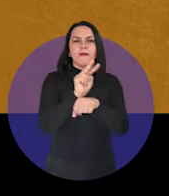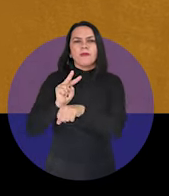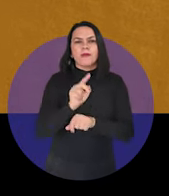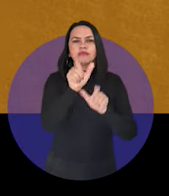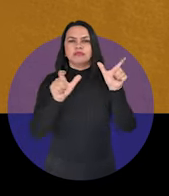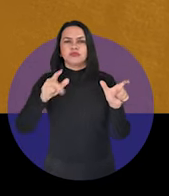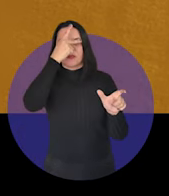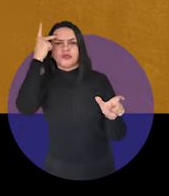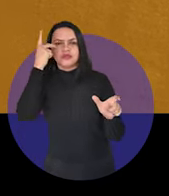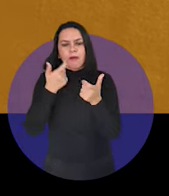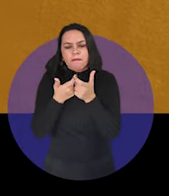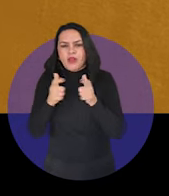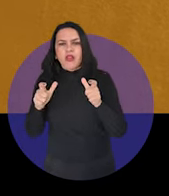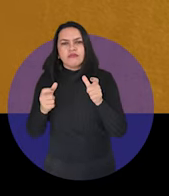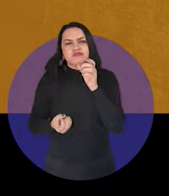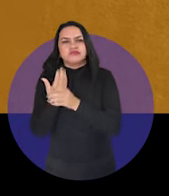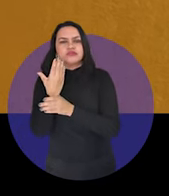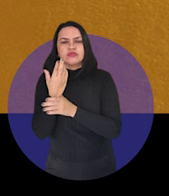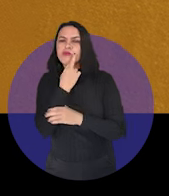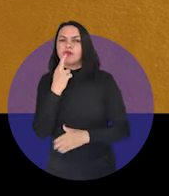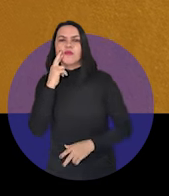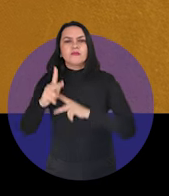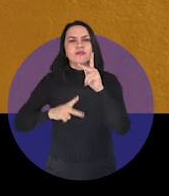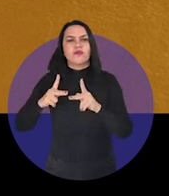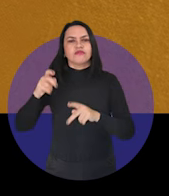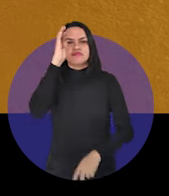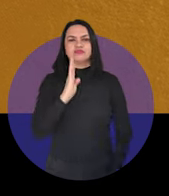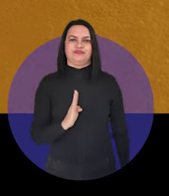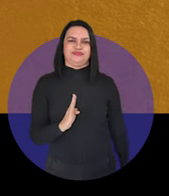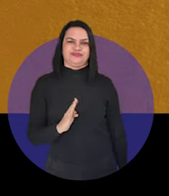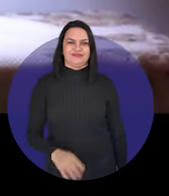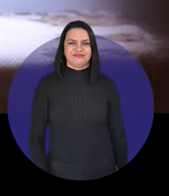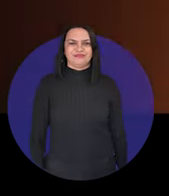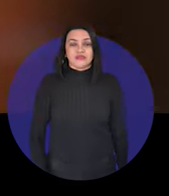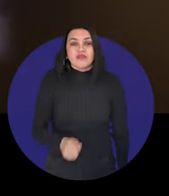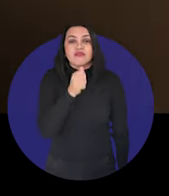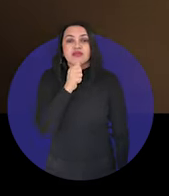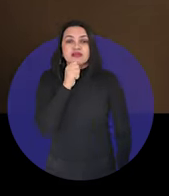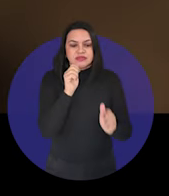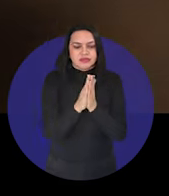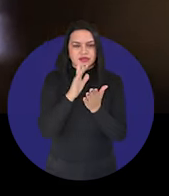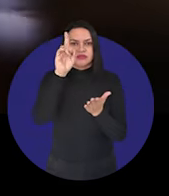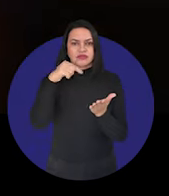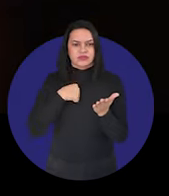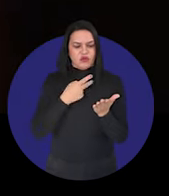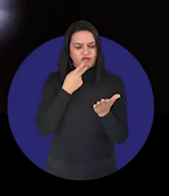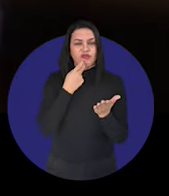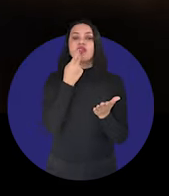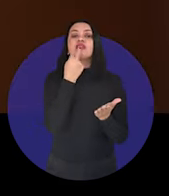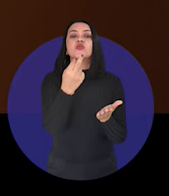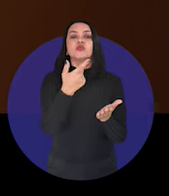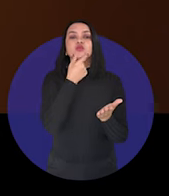as pessoas, criando a maior rede de restaurantes populares do país. Ainda que eu fale as línguas dos